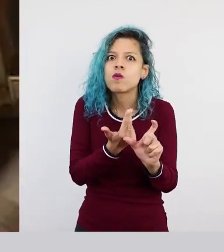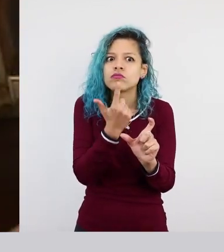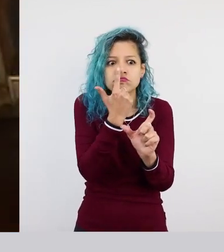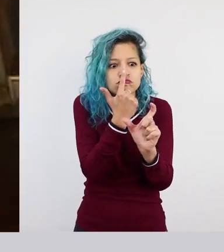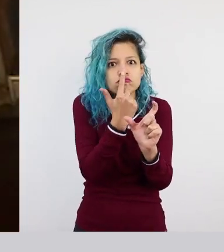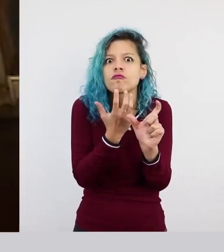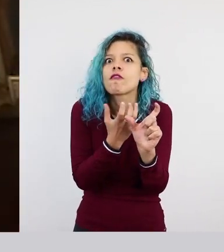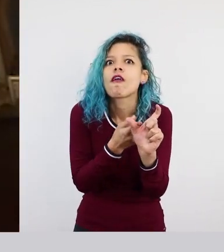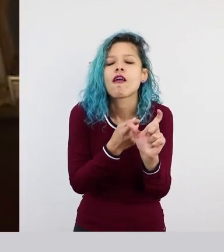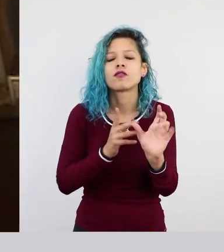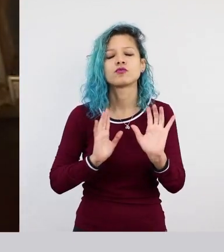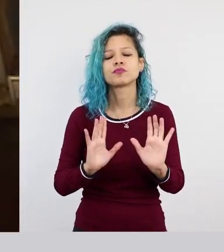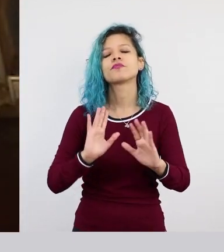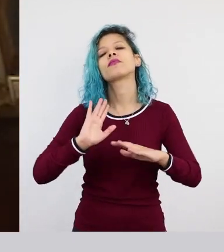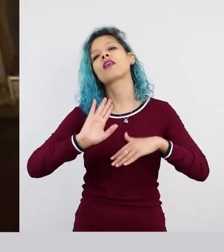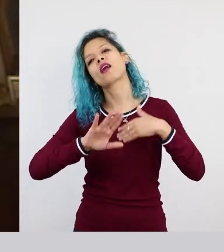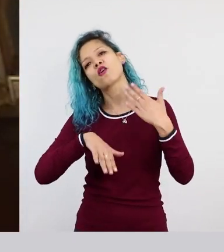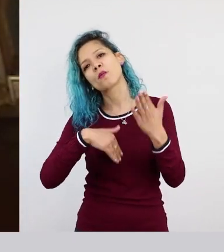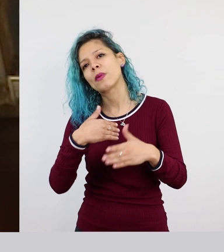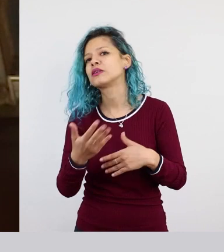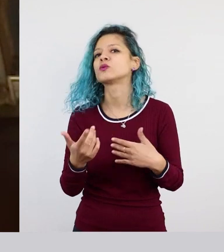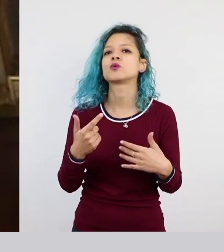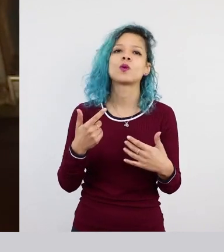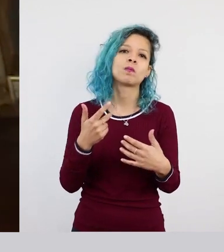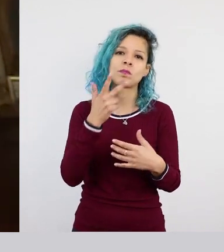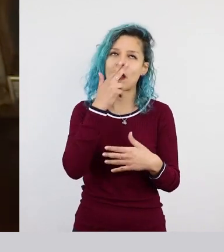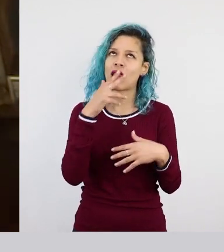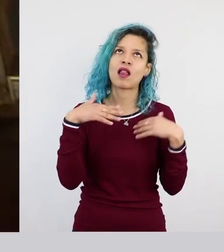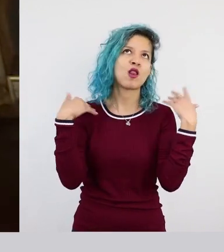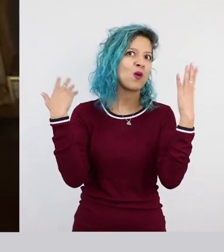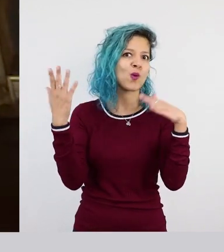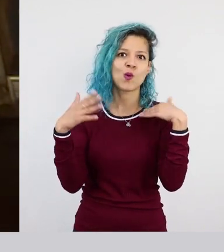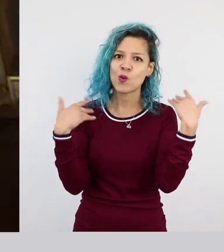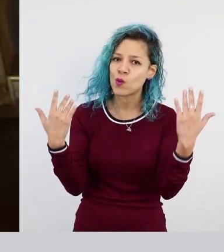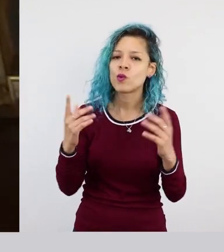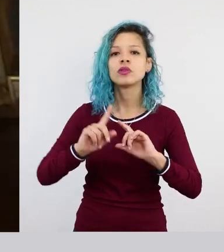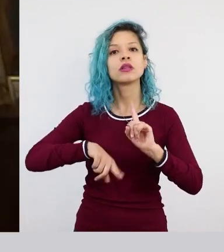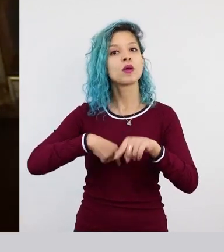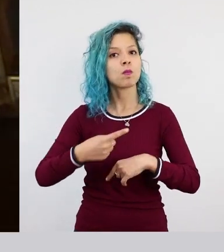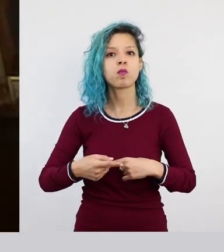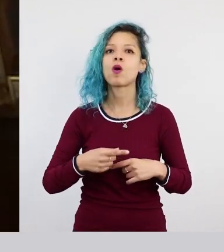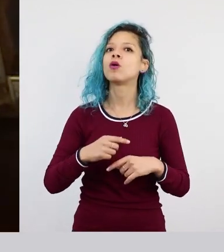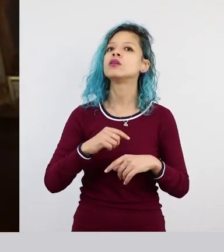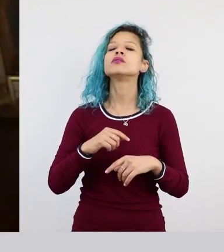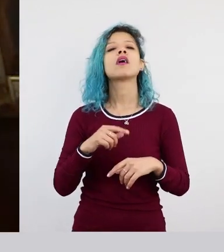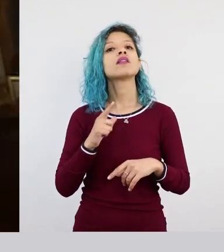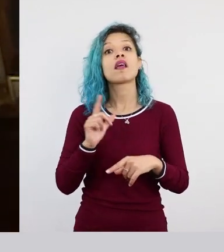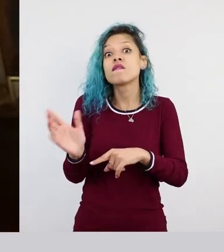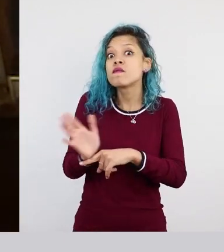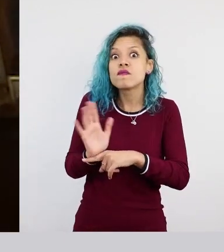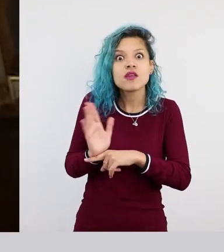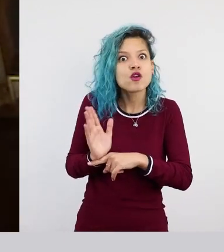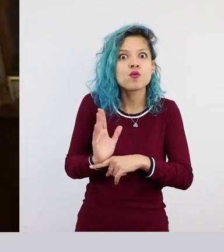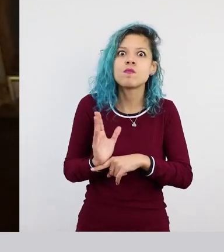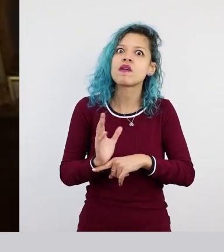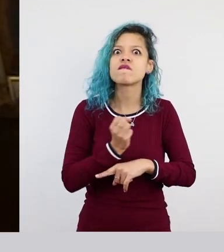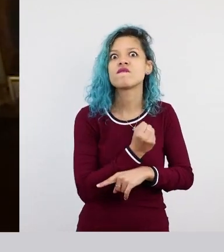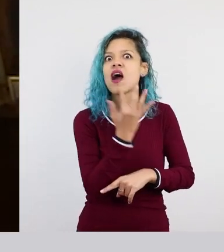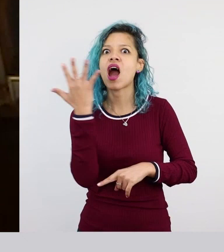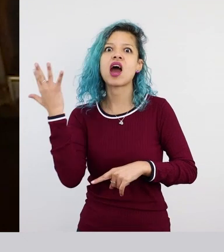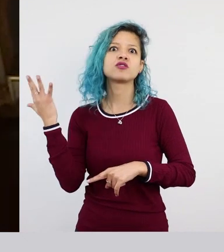ela. E aí começou aquela loucura toda. Depois veio o boom dos filmes,